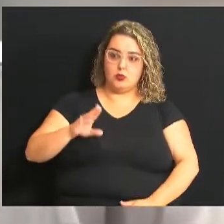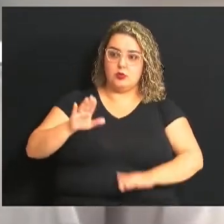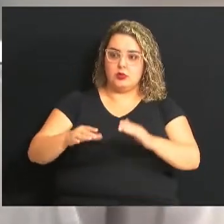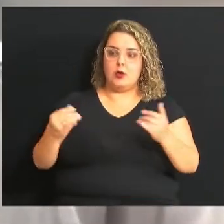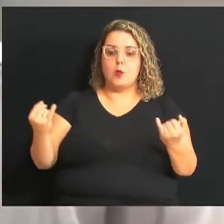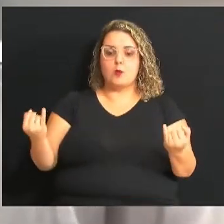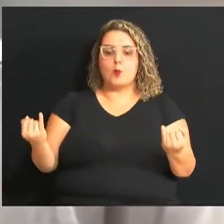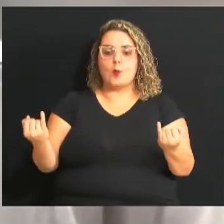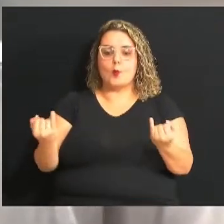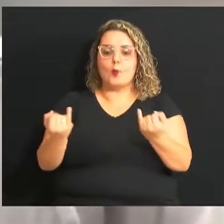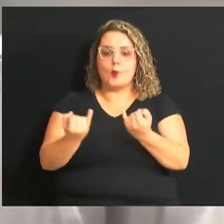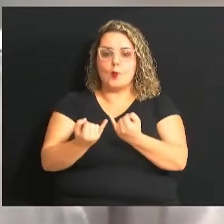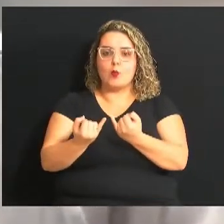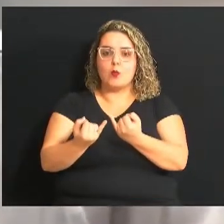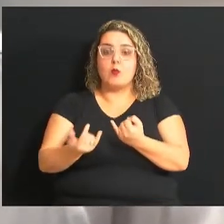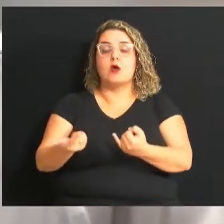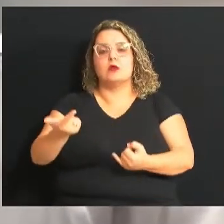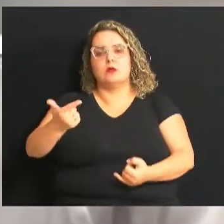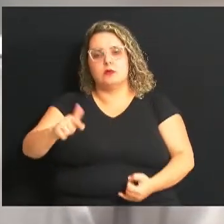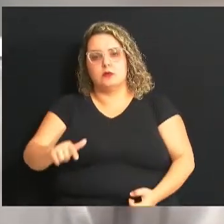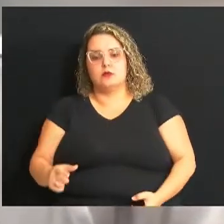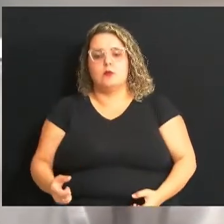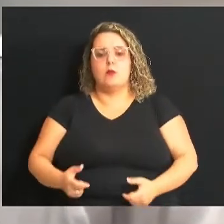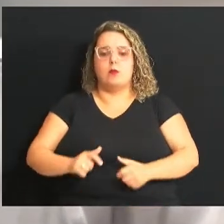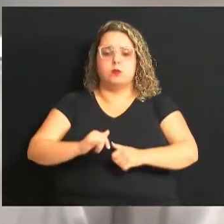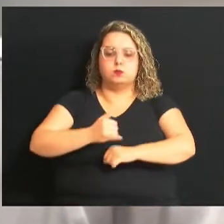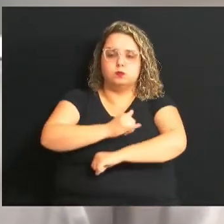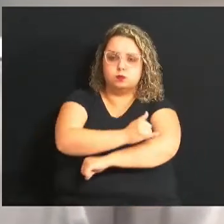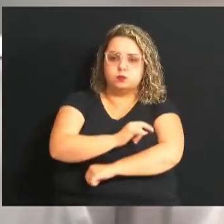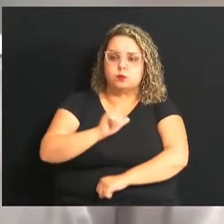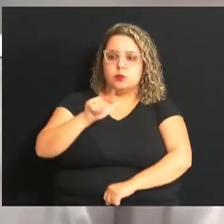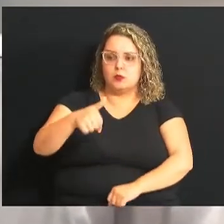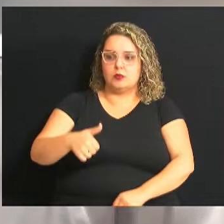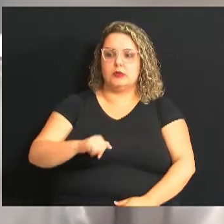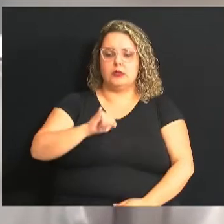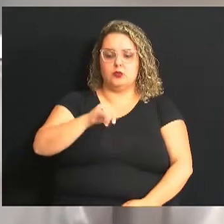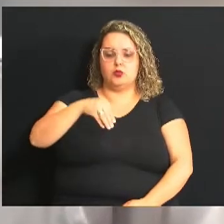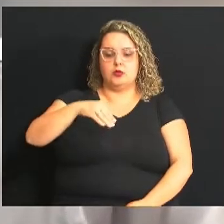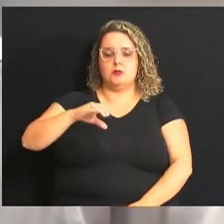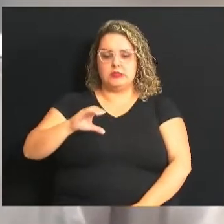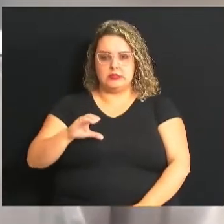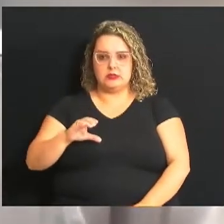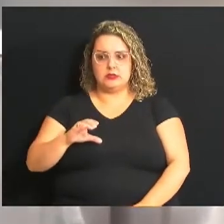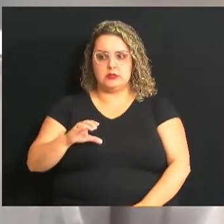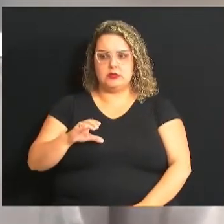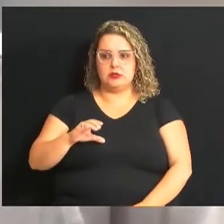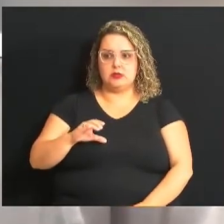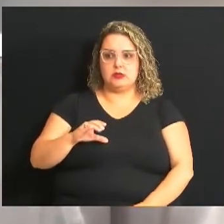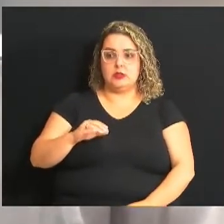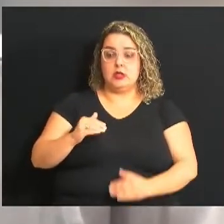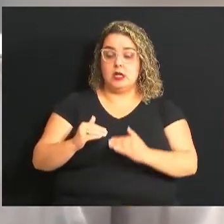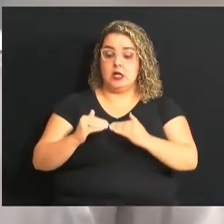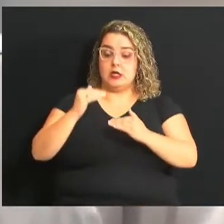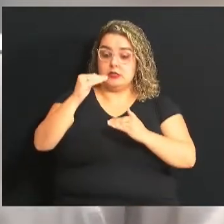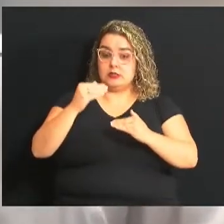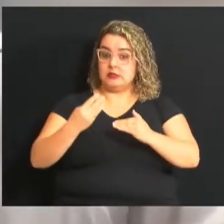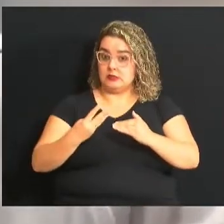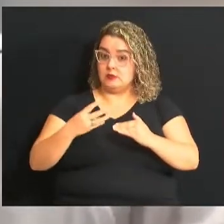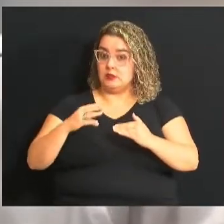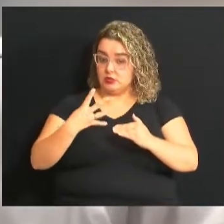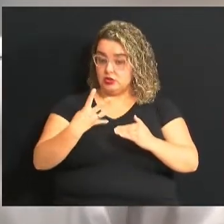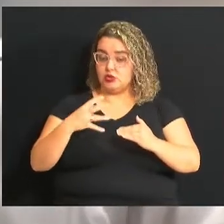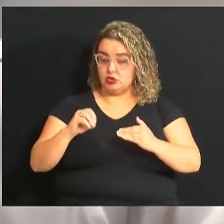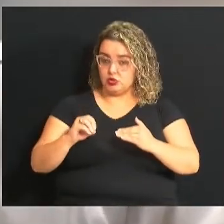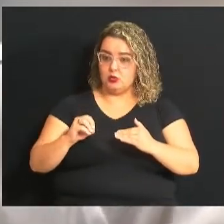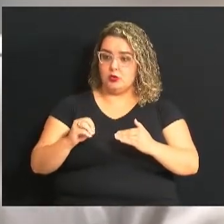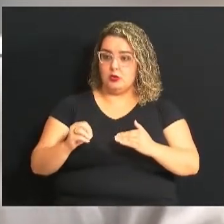e depois voltou a engordar, e ele tem aquele IMC, o índice de massa corpórea, acima de 40, ou